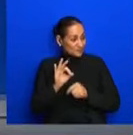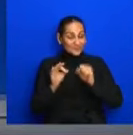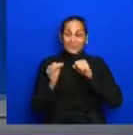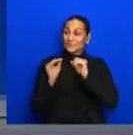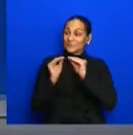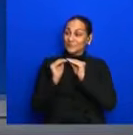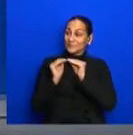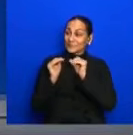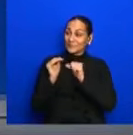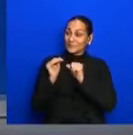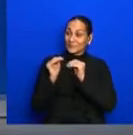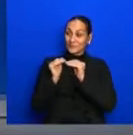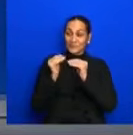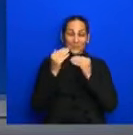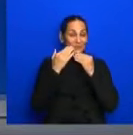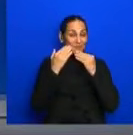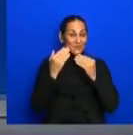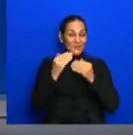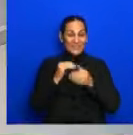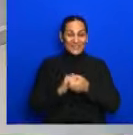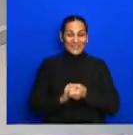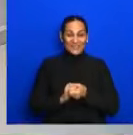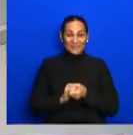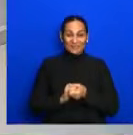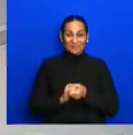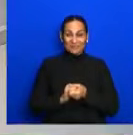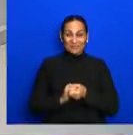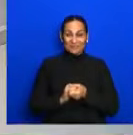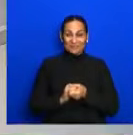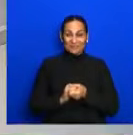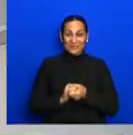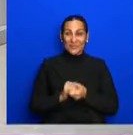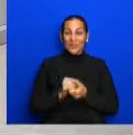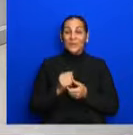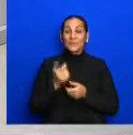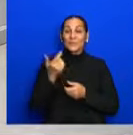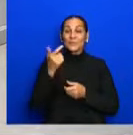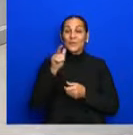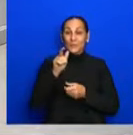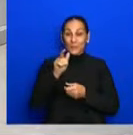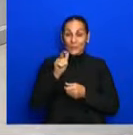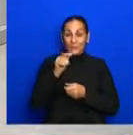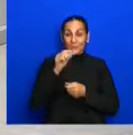Sim, confirmo. Sim, confirmo. Obrigado. Bem, após a